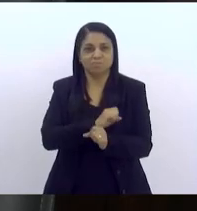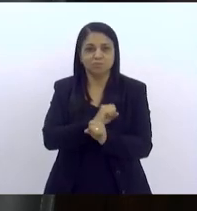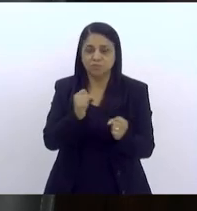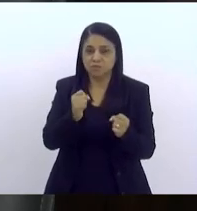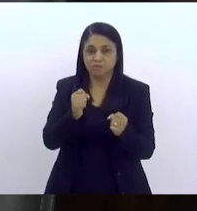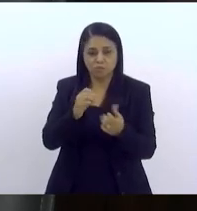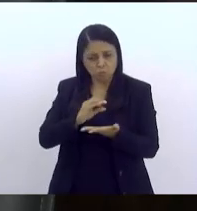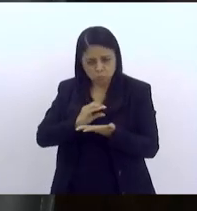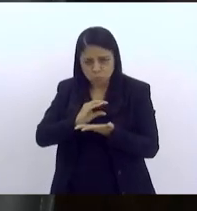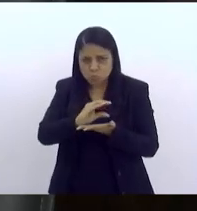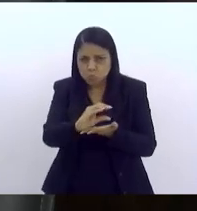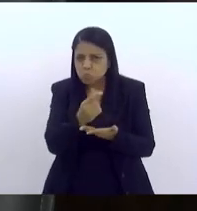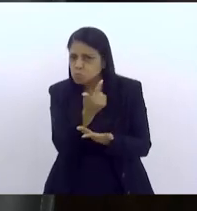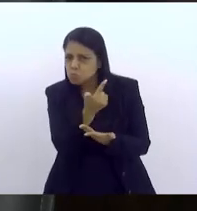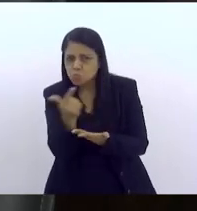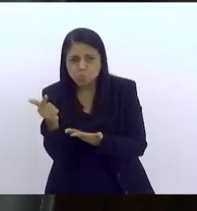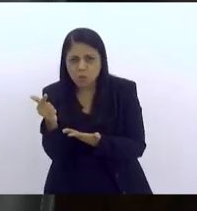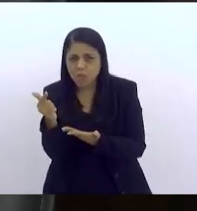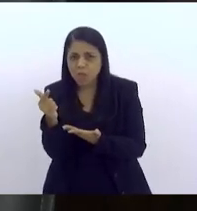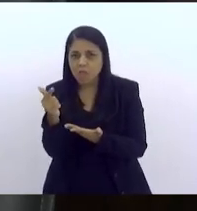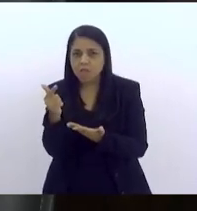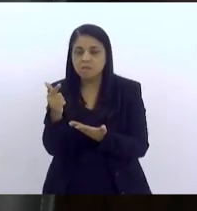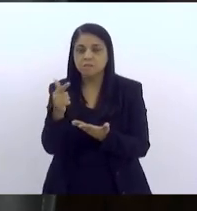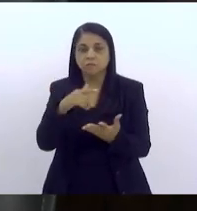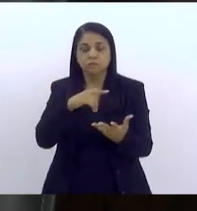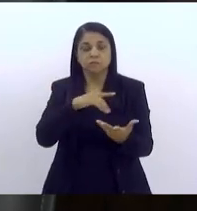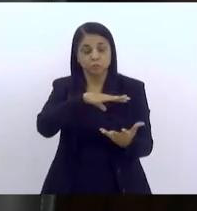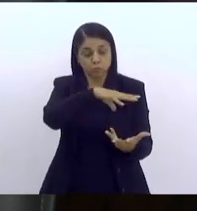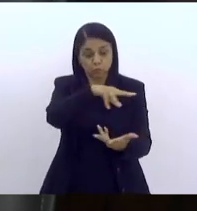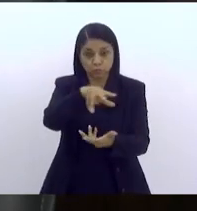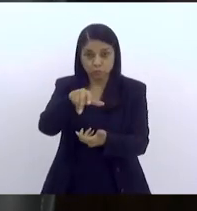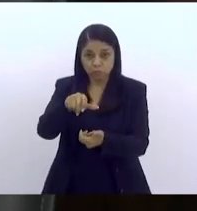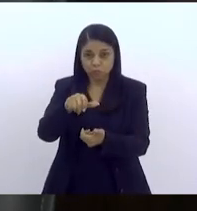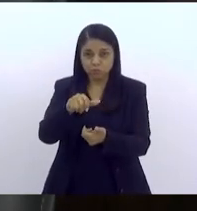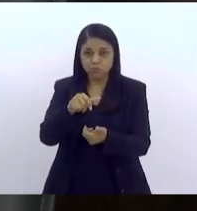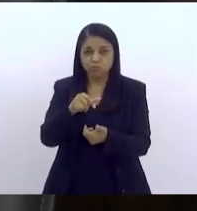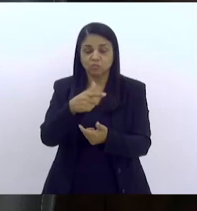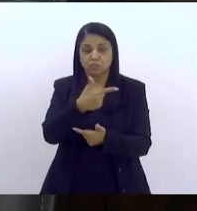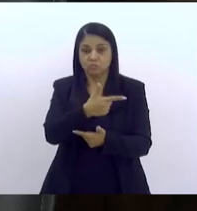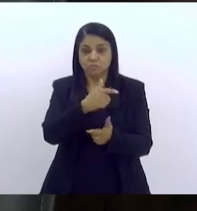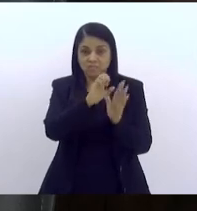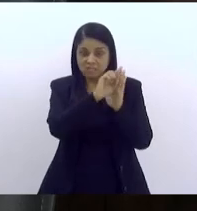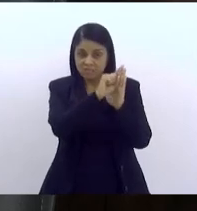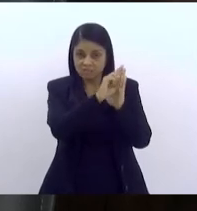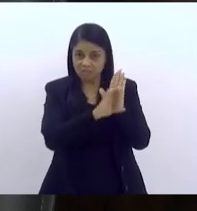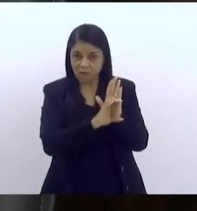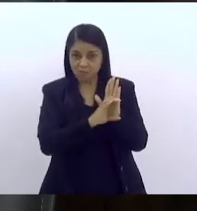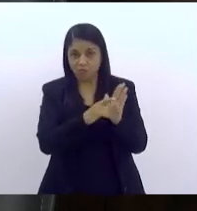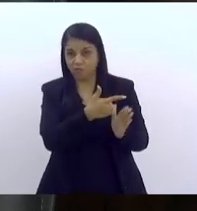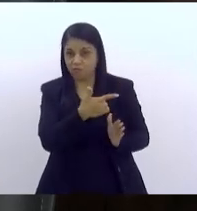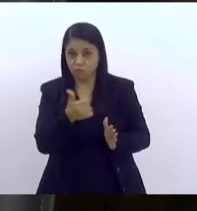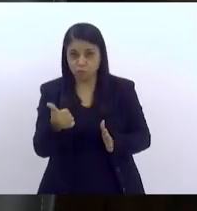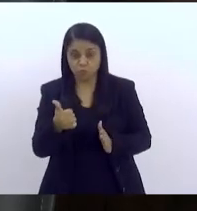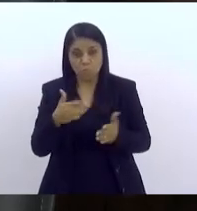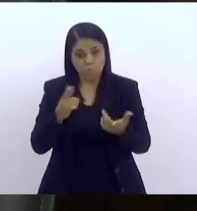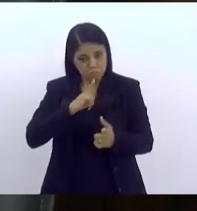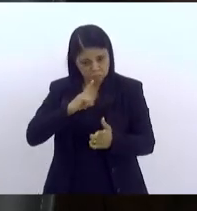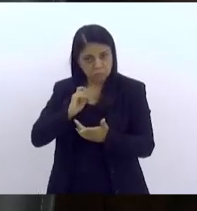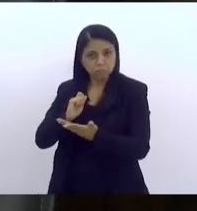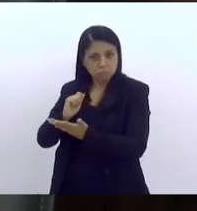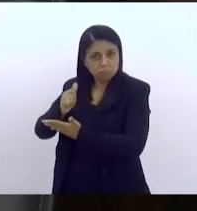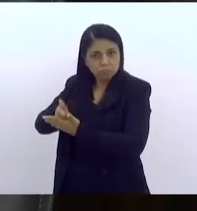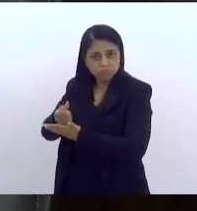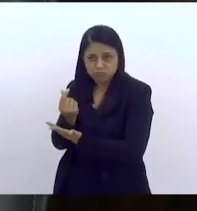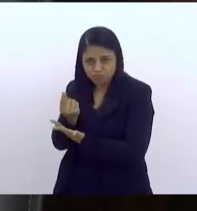uma escola do Século 21 se a dinheiro para blindados helicópteros e